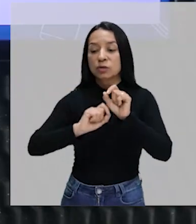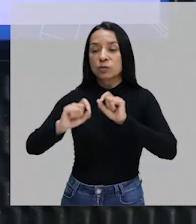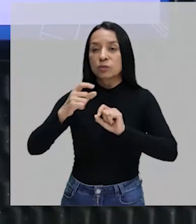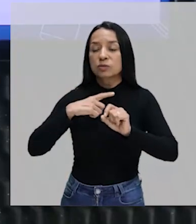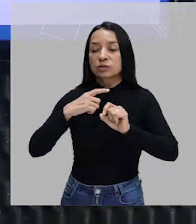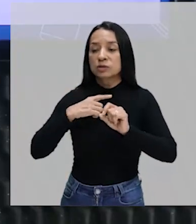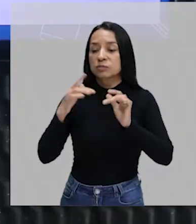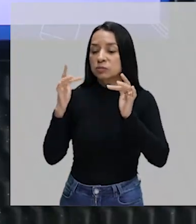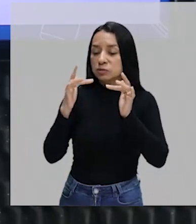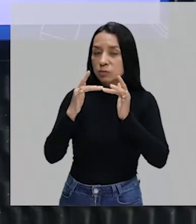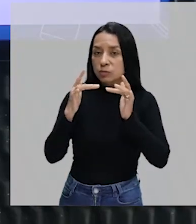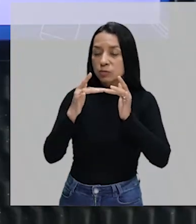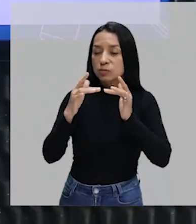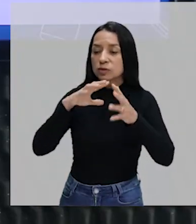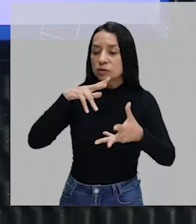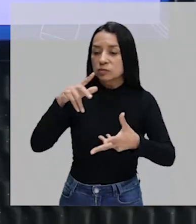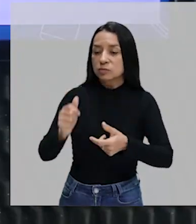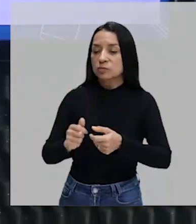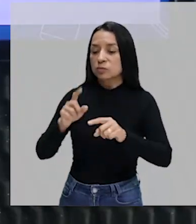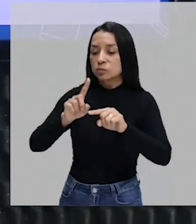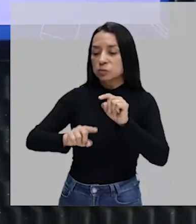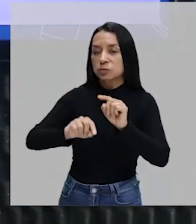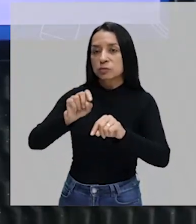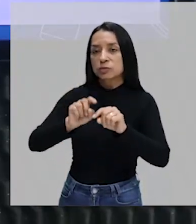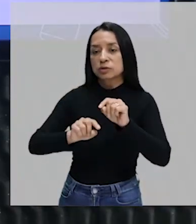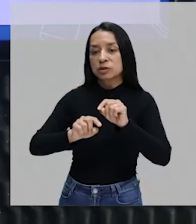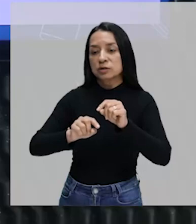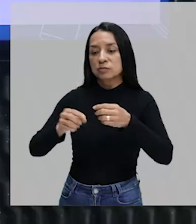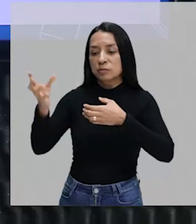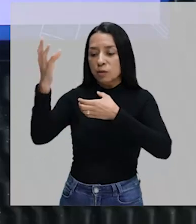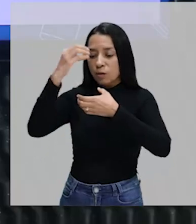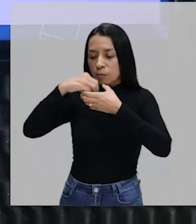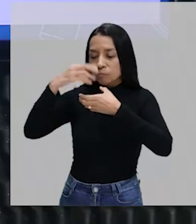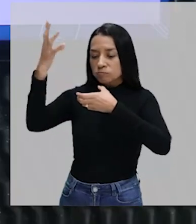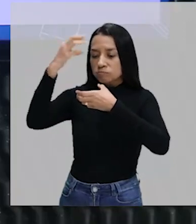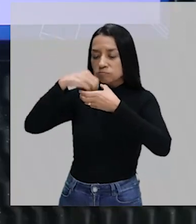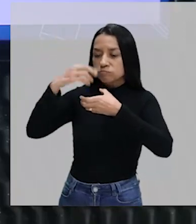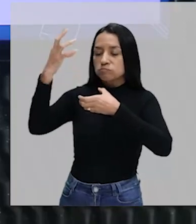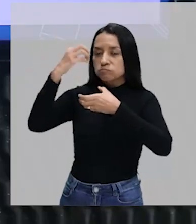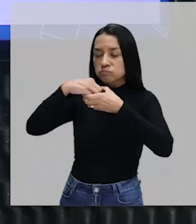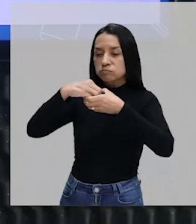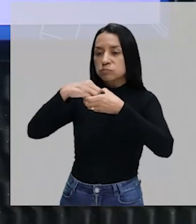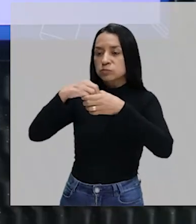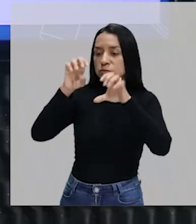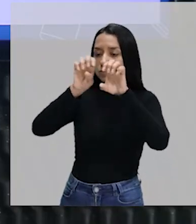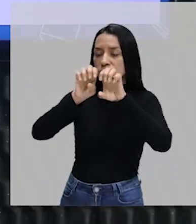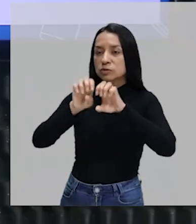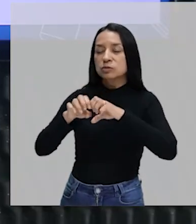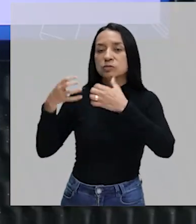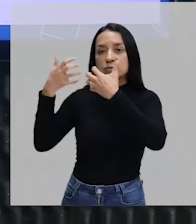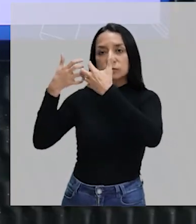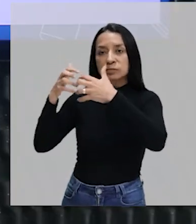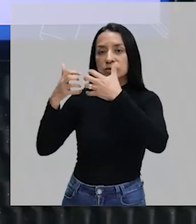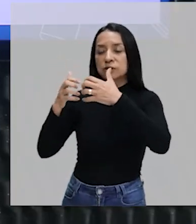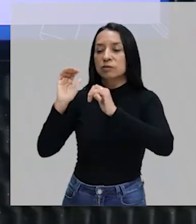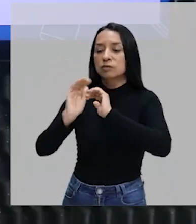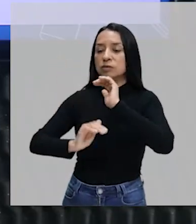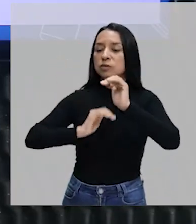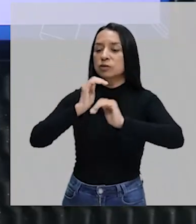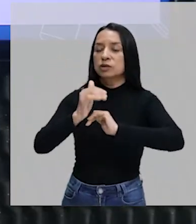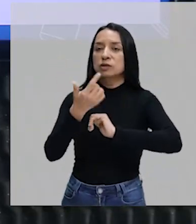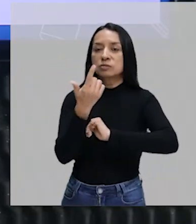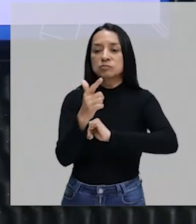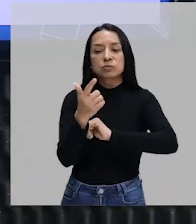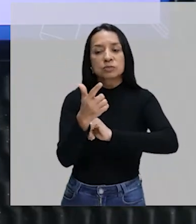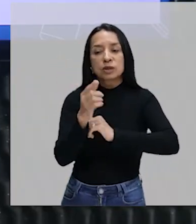colocando conhecimento dentro da nossa estrutura mental. É isso, então, este processo em que nós não temos